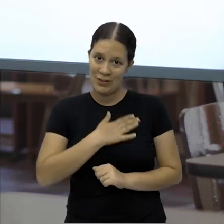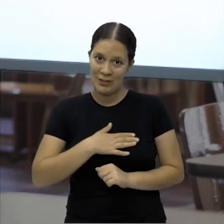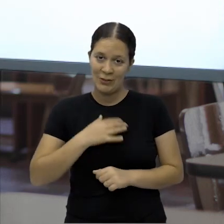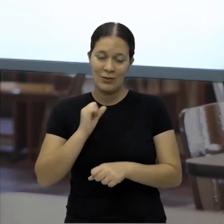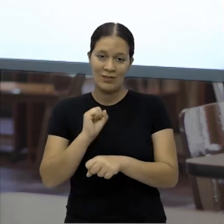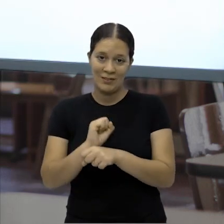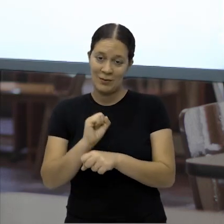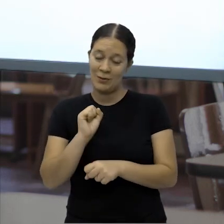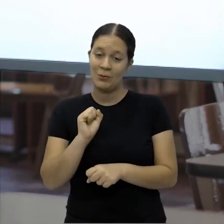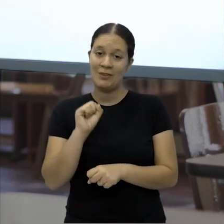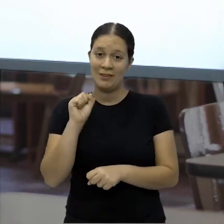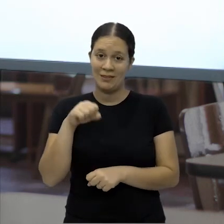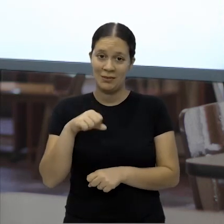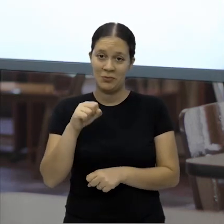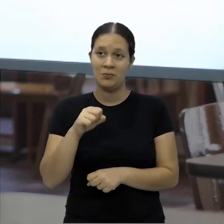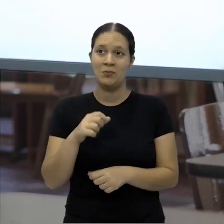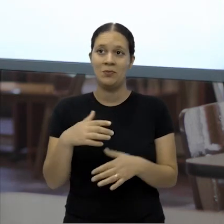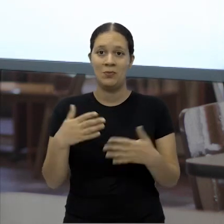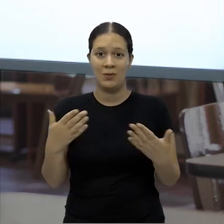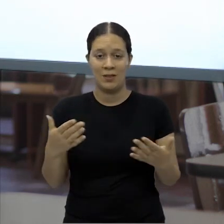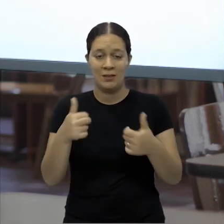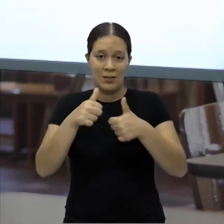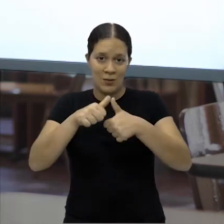aí, gostaram? Espero que sim.